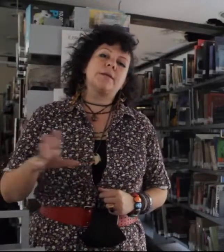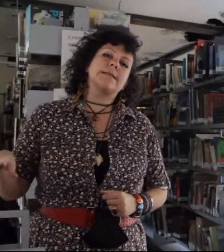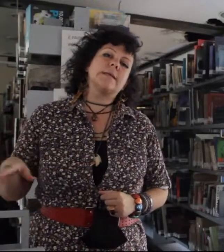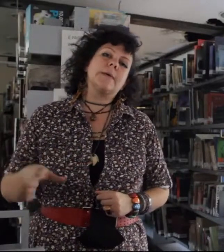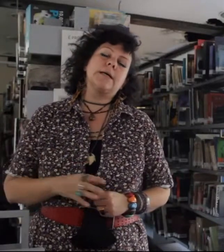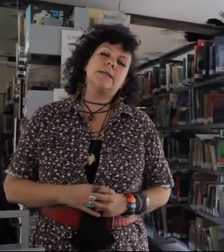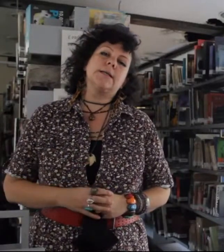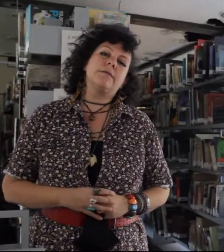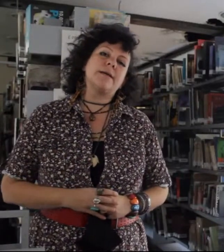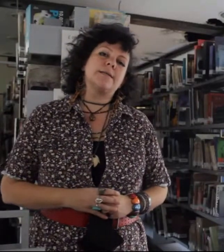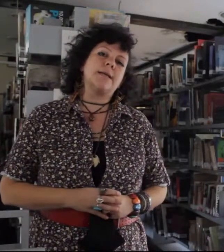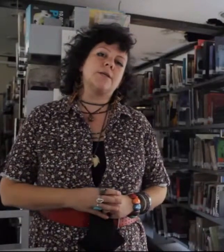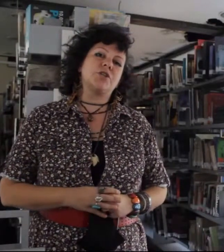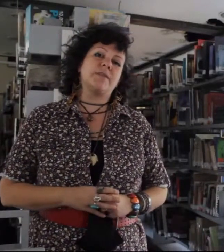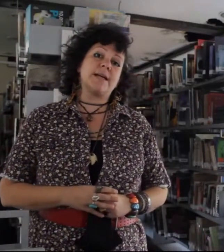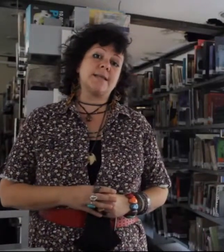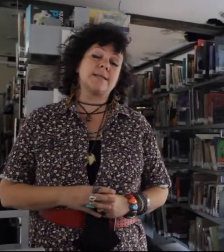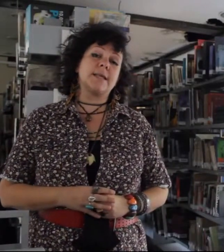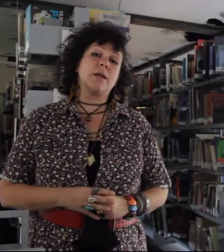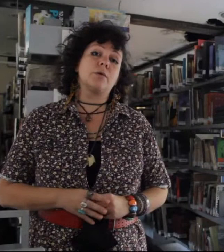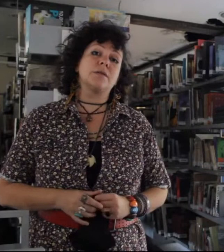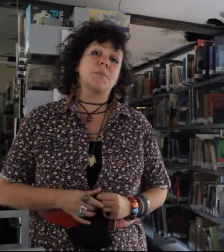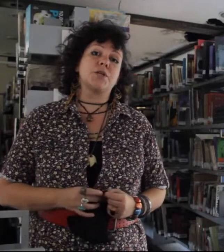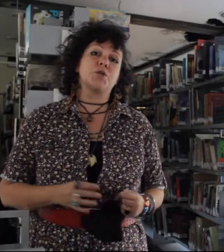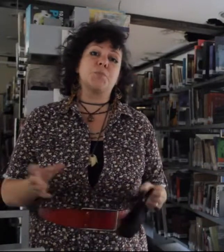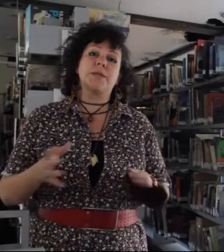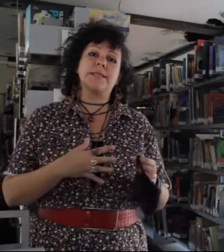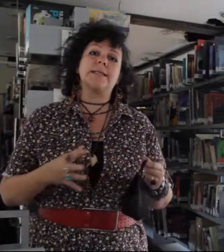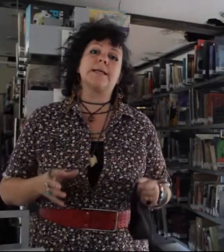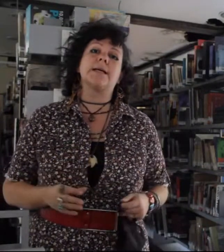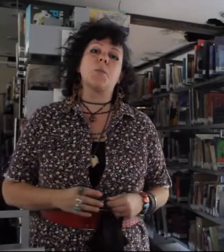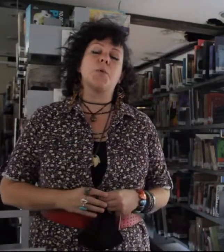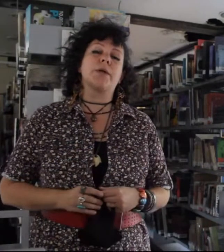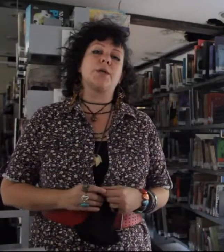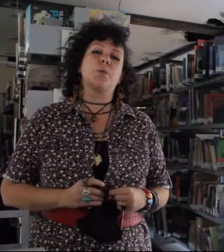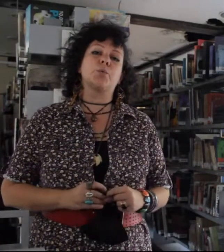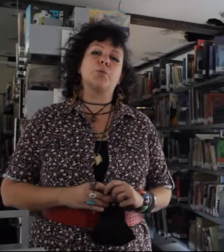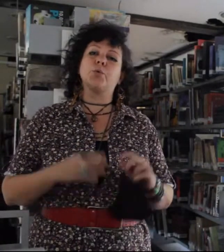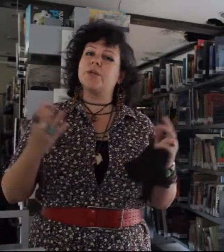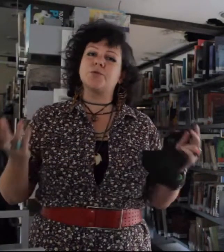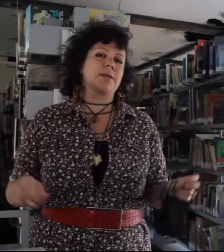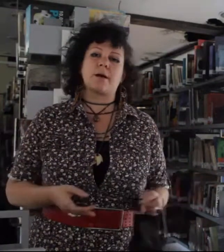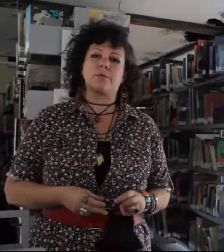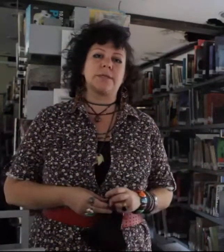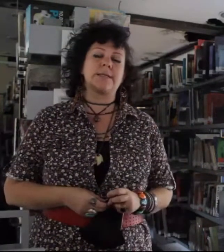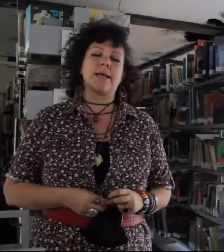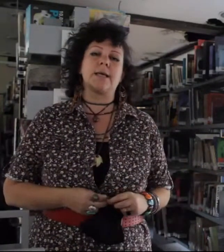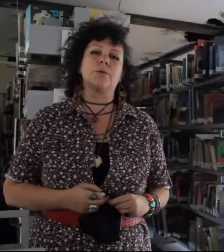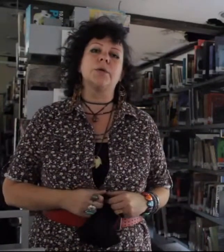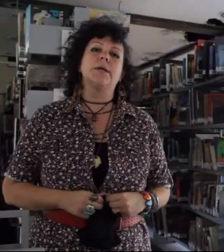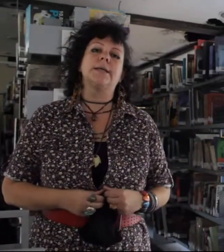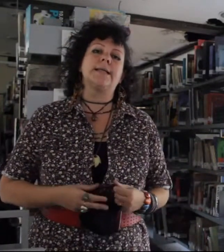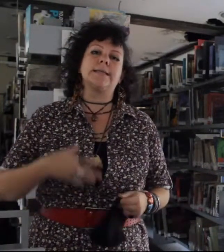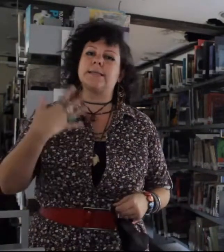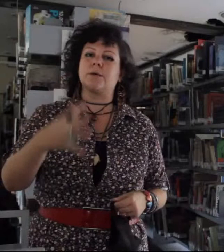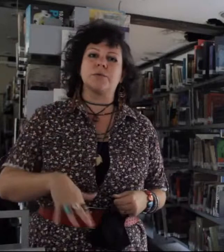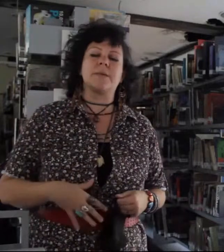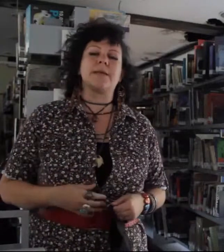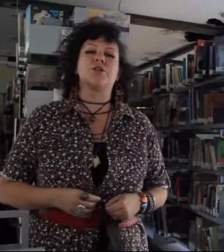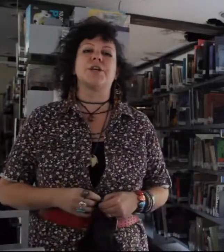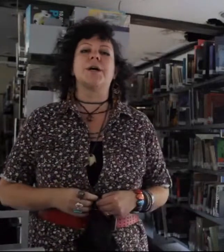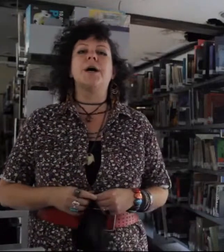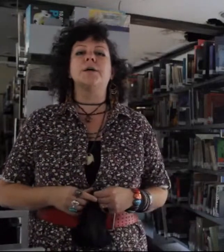falar um pouquinho dessa semana, que vai ser de atividades assíncronas, para a gente poder se integrar um pouquinho com tudo isso que está acontecendo, né?